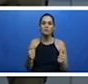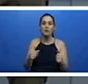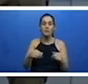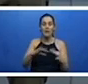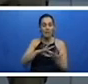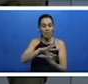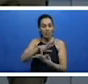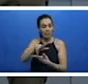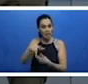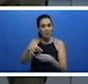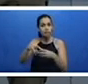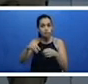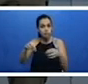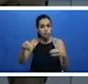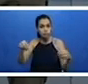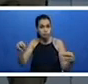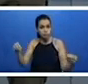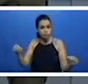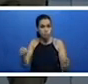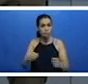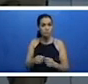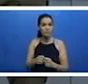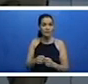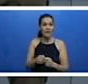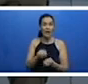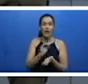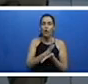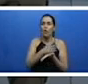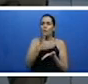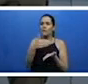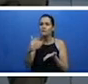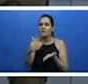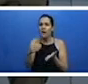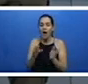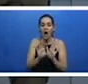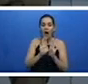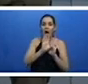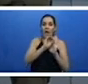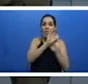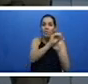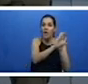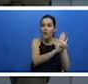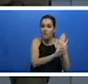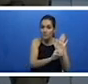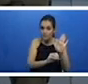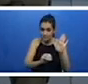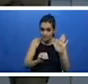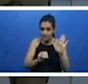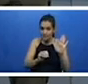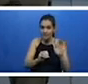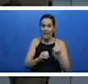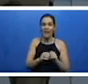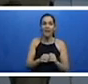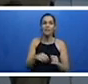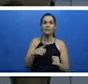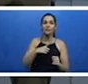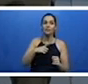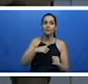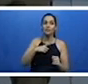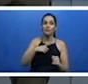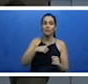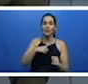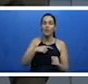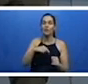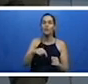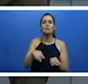levando em conta que matéria orgânica possibilita o início de uma cadeia alimentar, vieram alguns artrópodes do